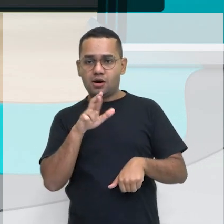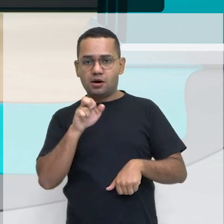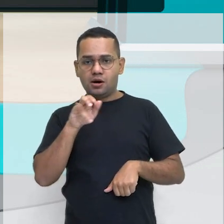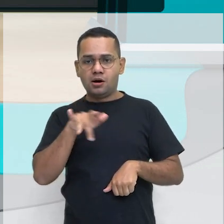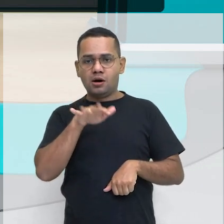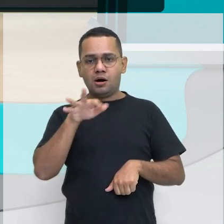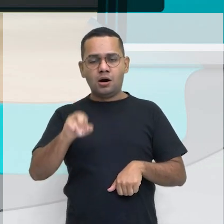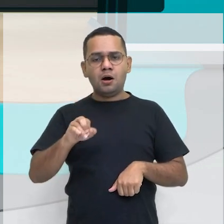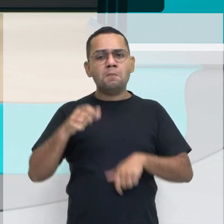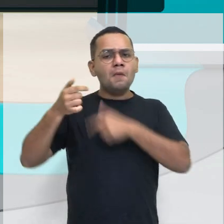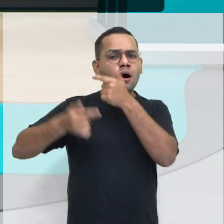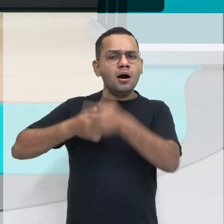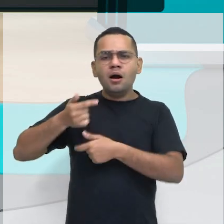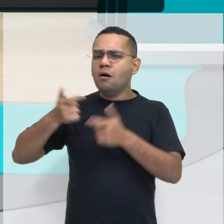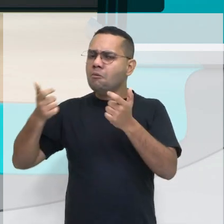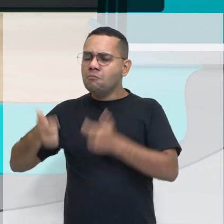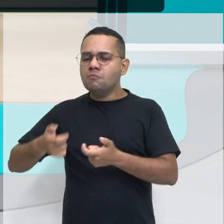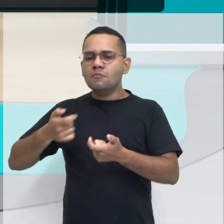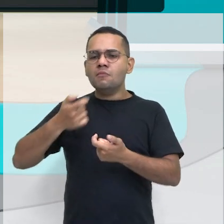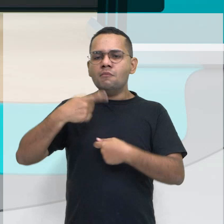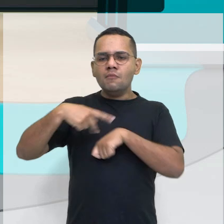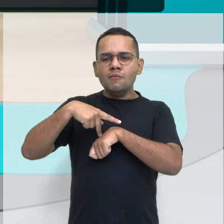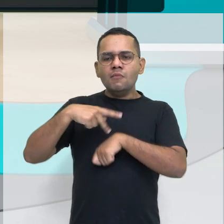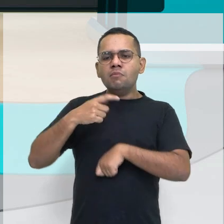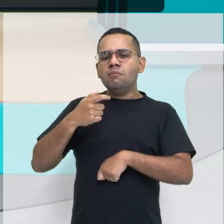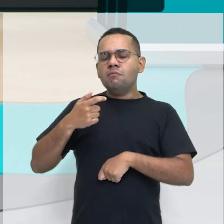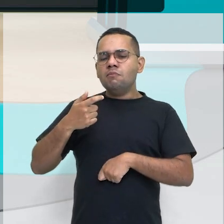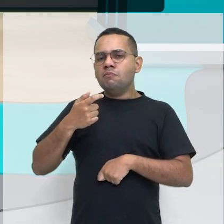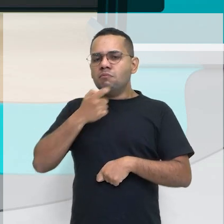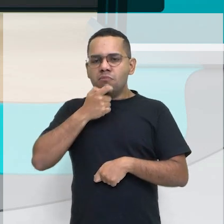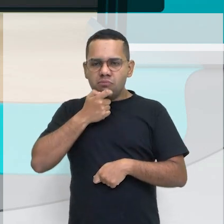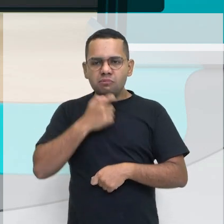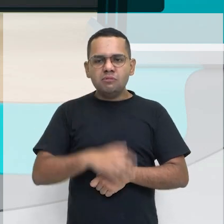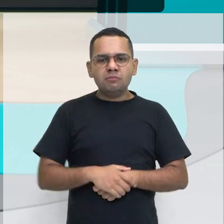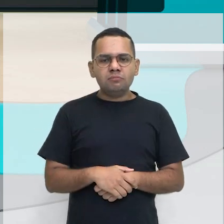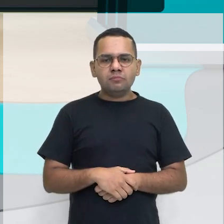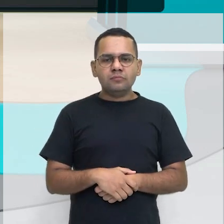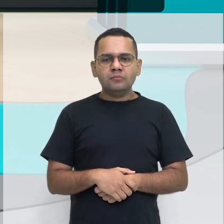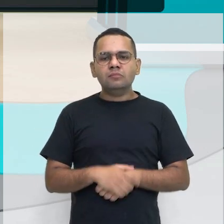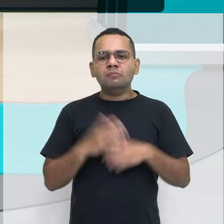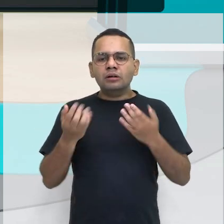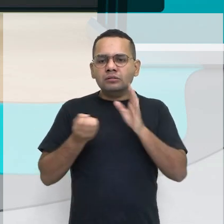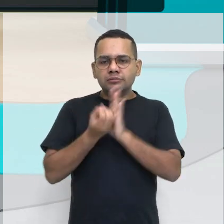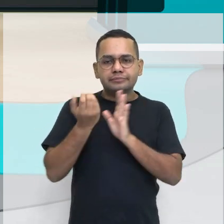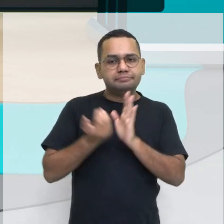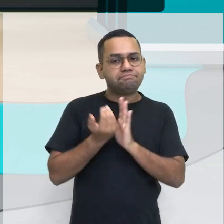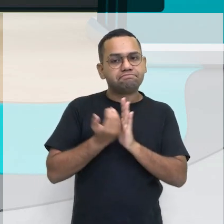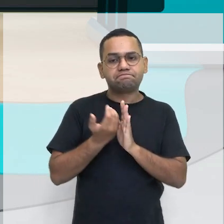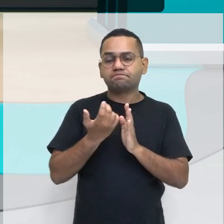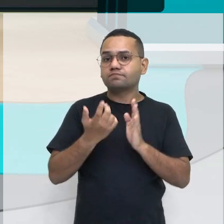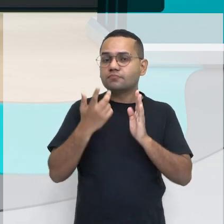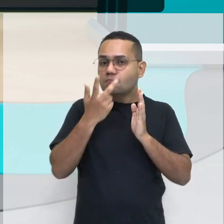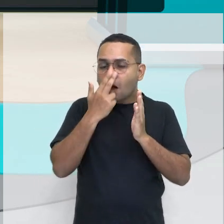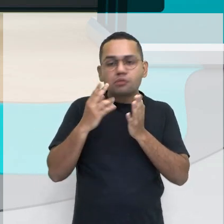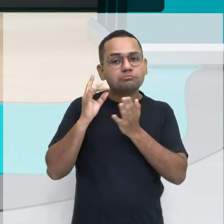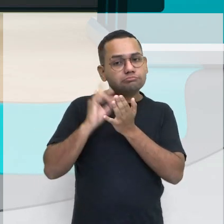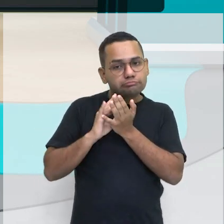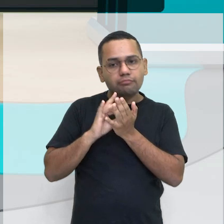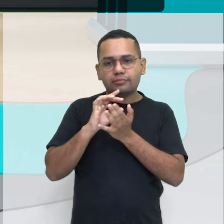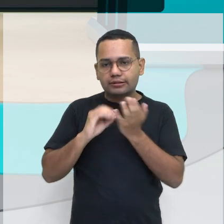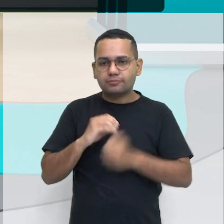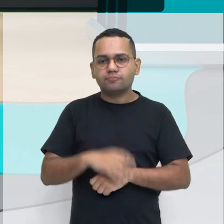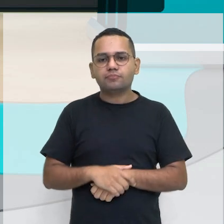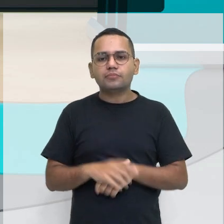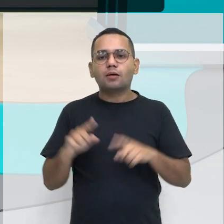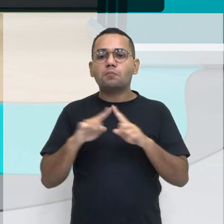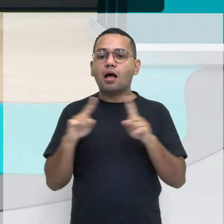obras são tão incrivelmente realistas. As esculturas são feitas manualmente. Quando muito